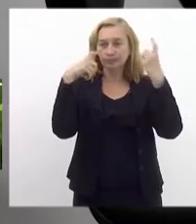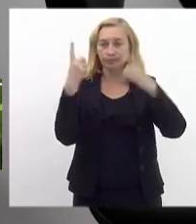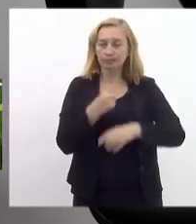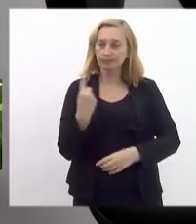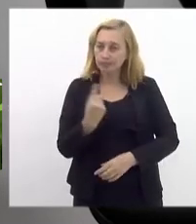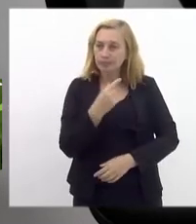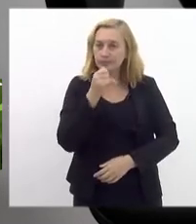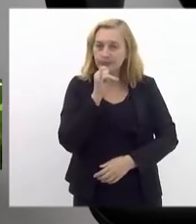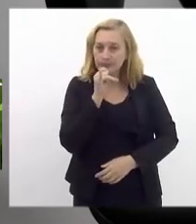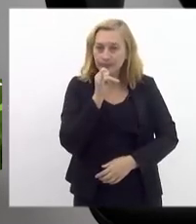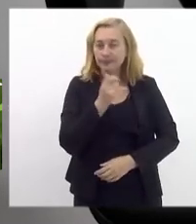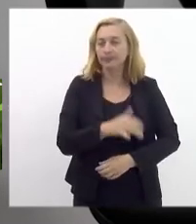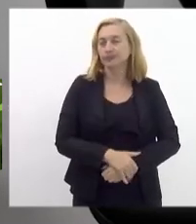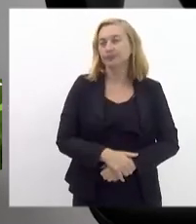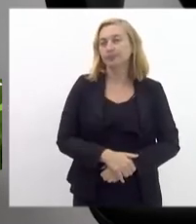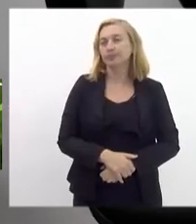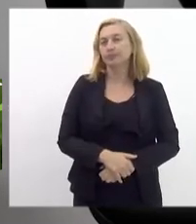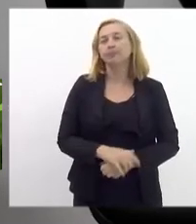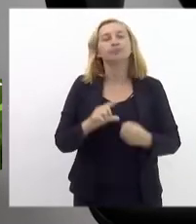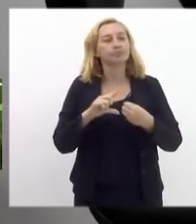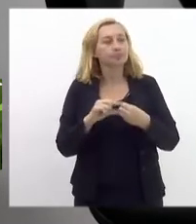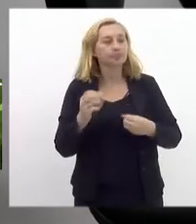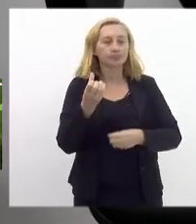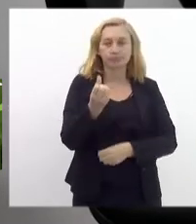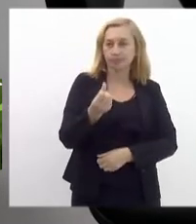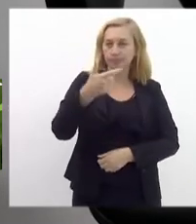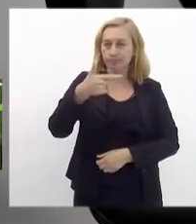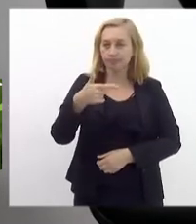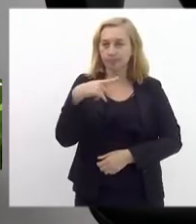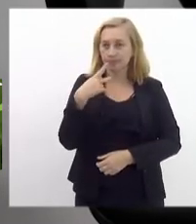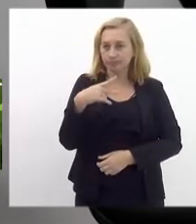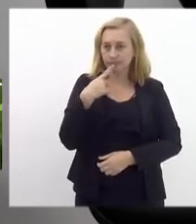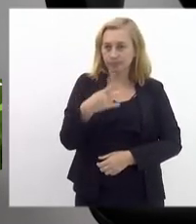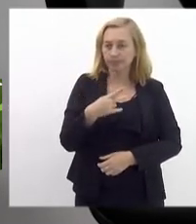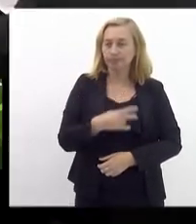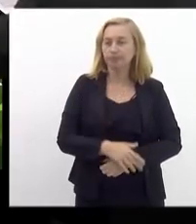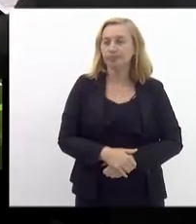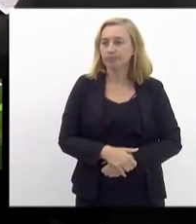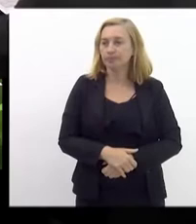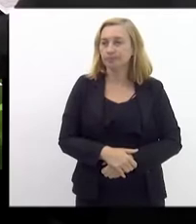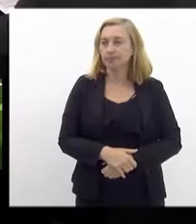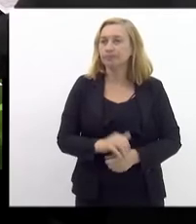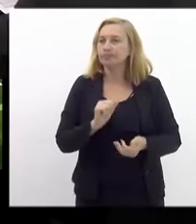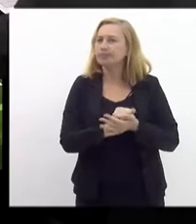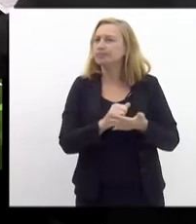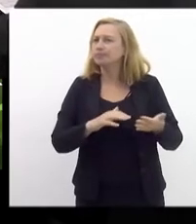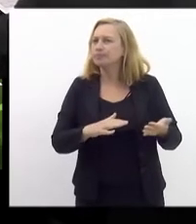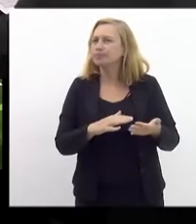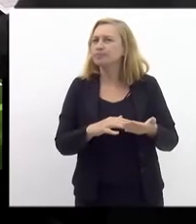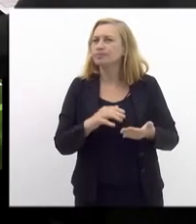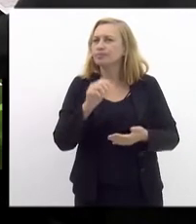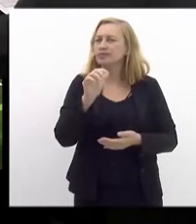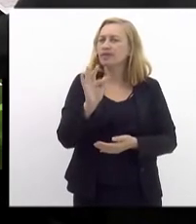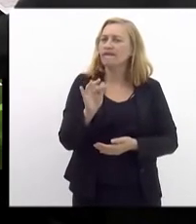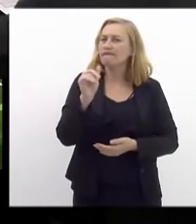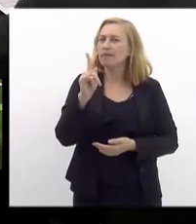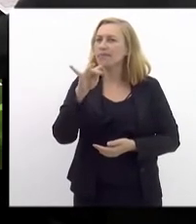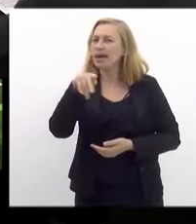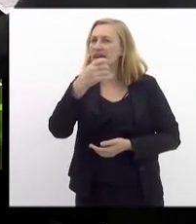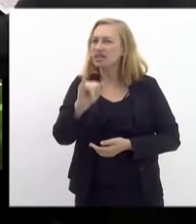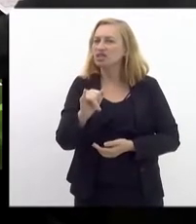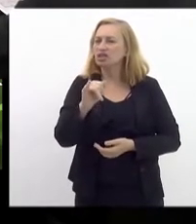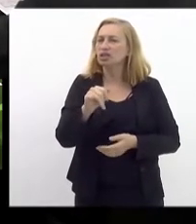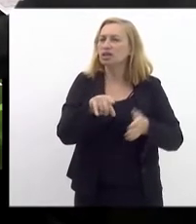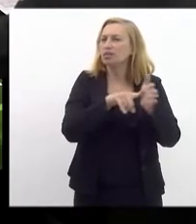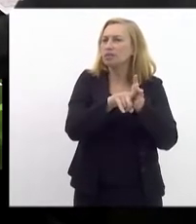exemplo, a questão tem o artigo 62 que diz o seguinte, parágrafo 4º. As atividades de fomento da FAPERJ, a pesquisa, a